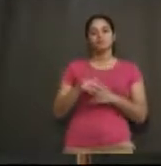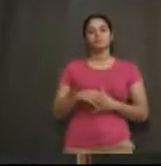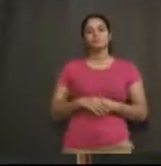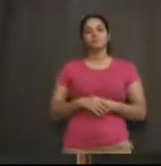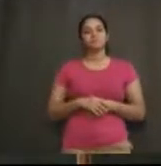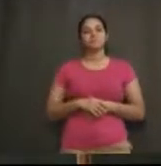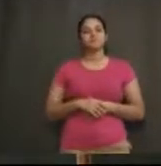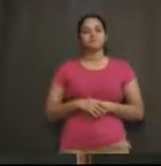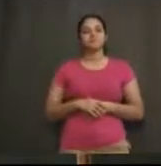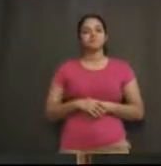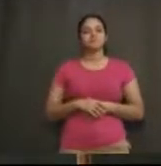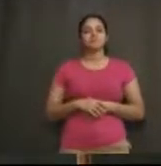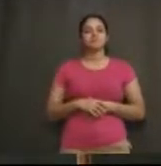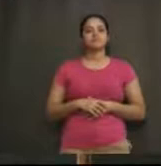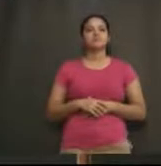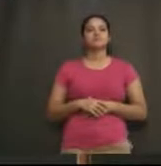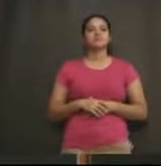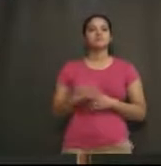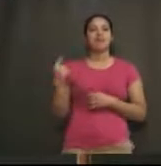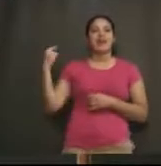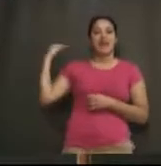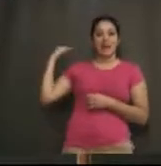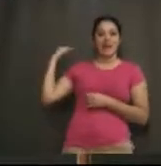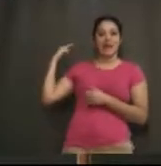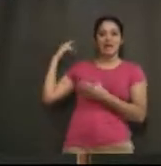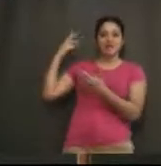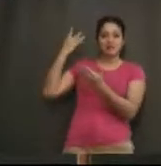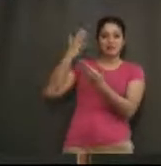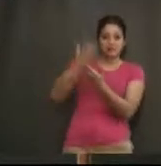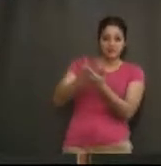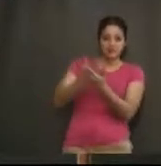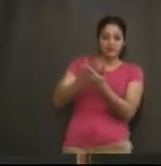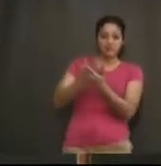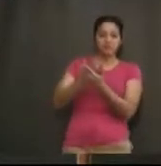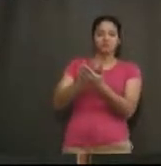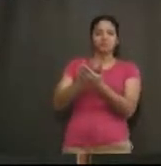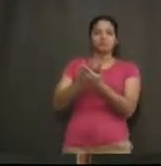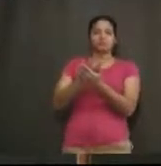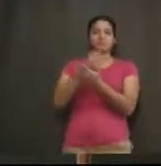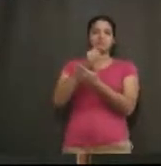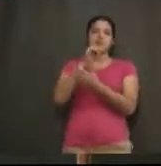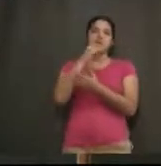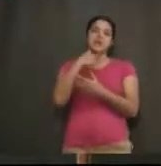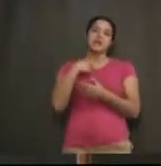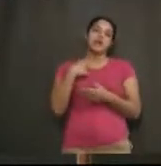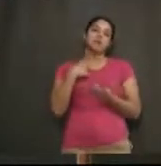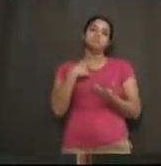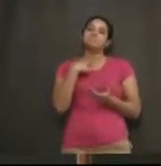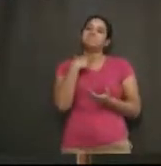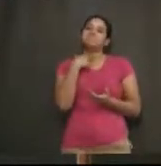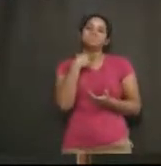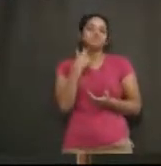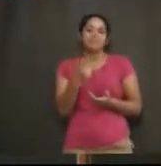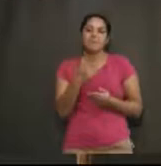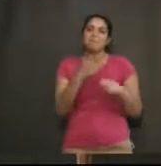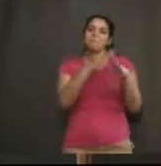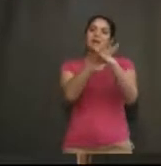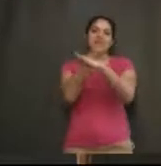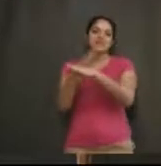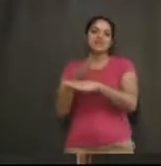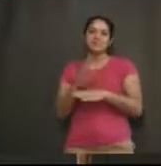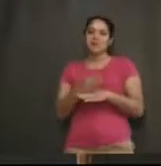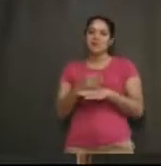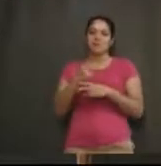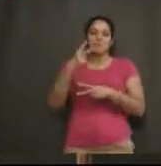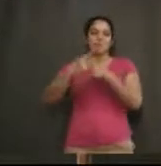E desde então, como estudante de graduação, não tive a oportunidade de participar de nenhuma das